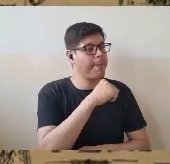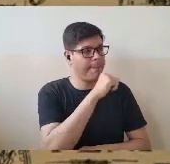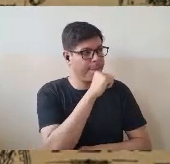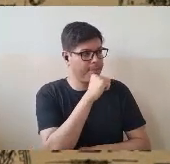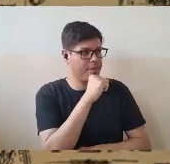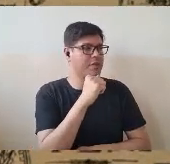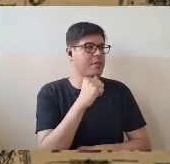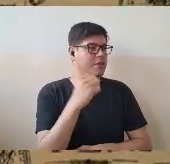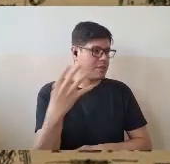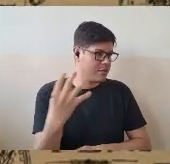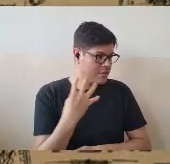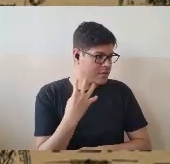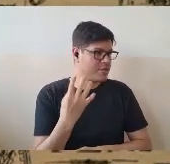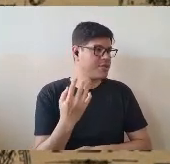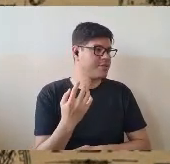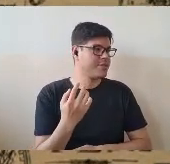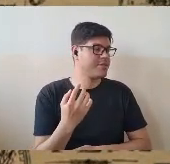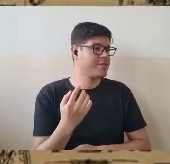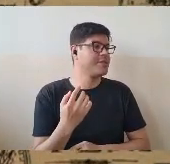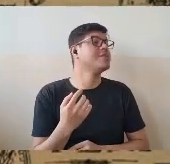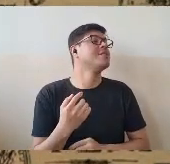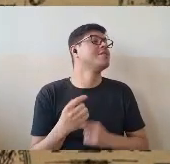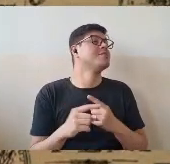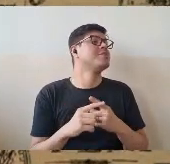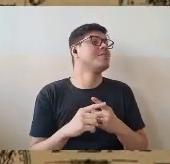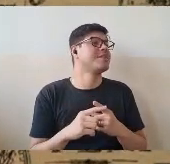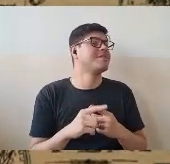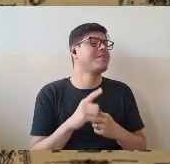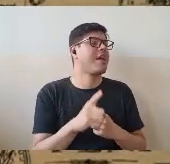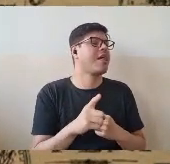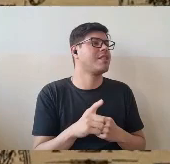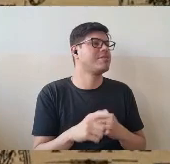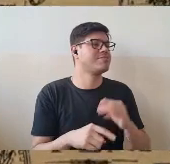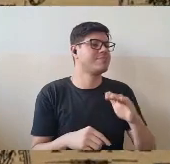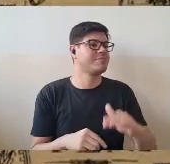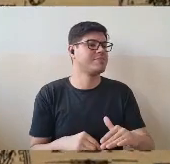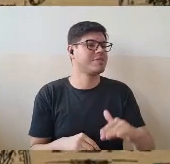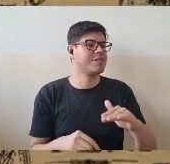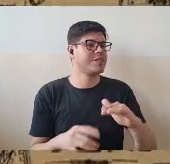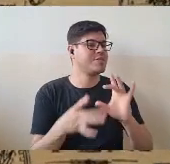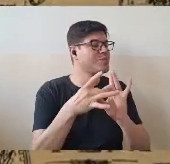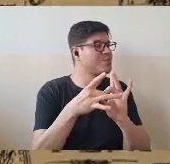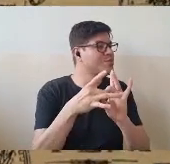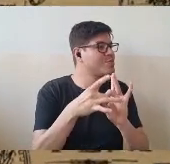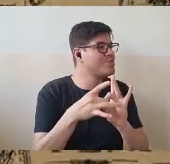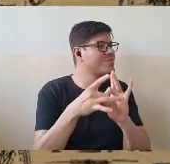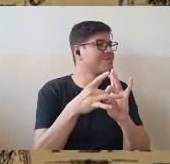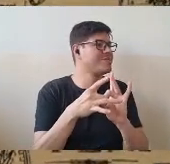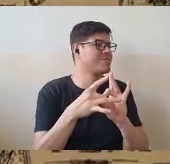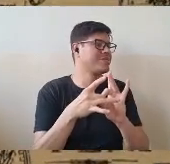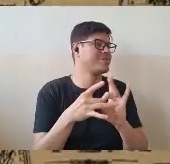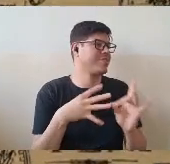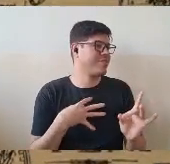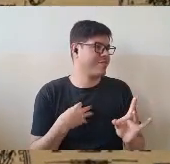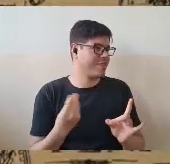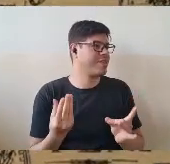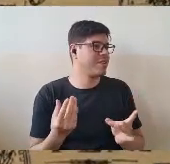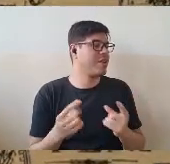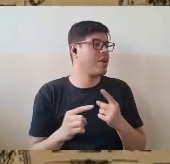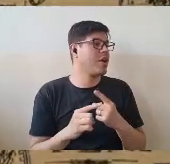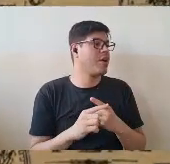é uma continuidade da criança. E eu sou muito grato que ela me traduz com fidelidade o que está